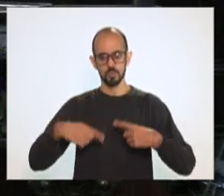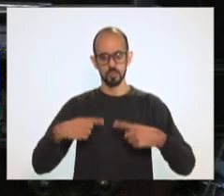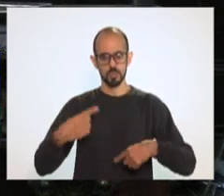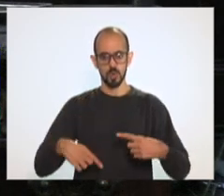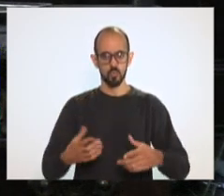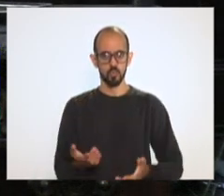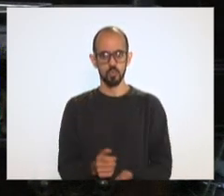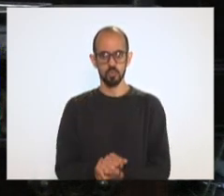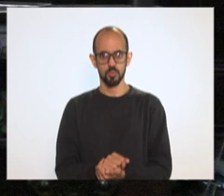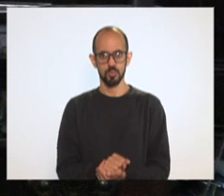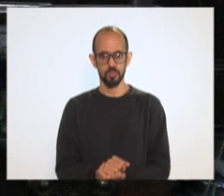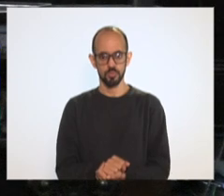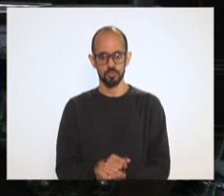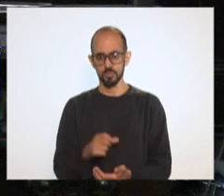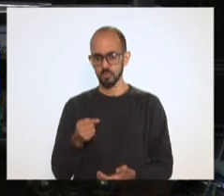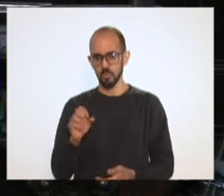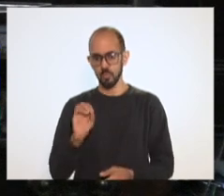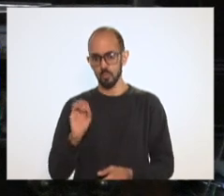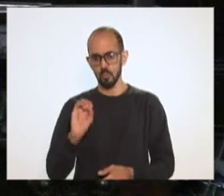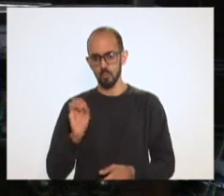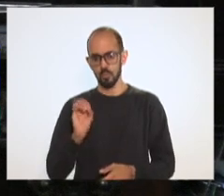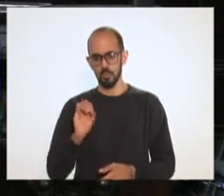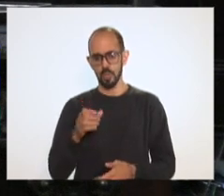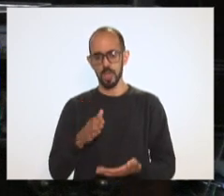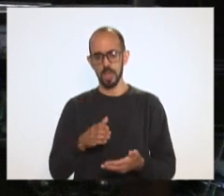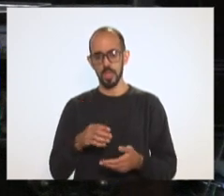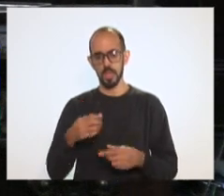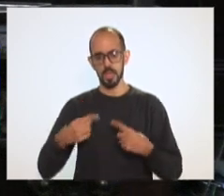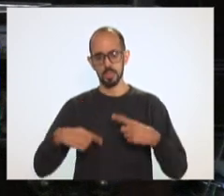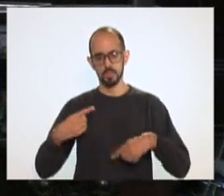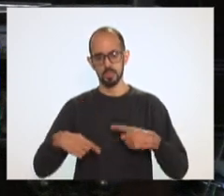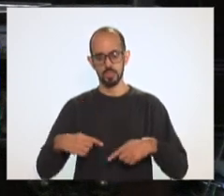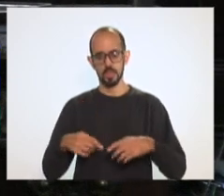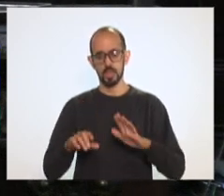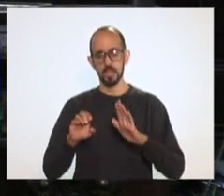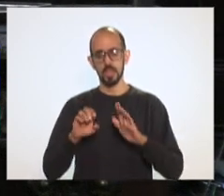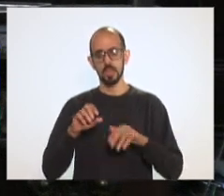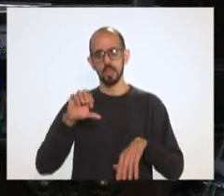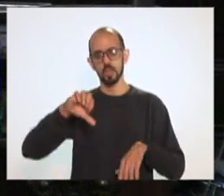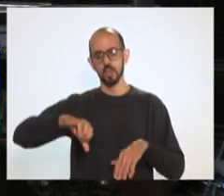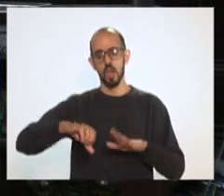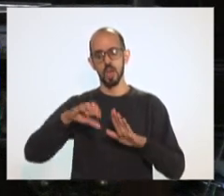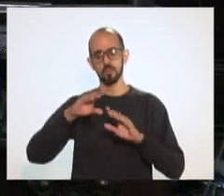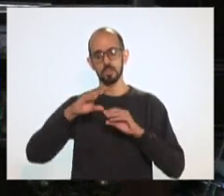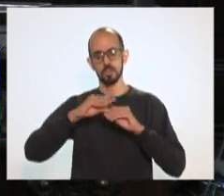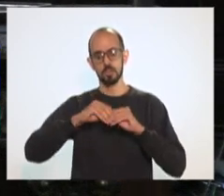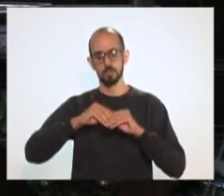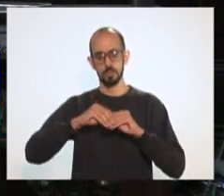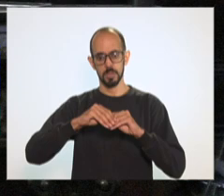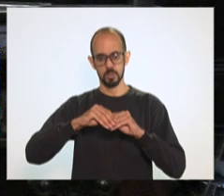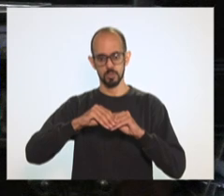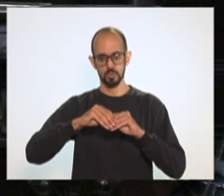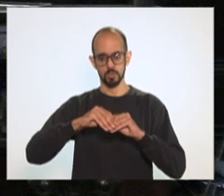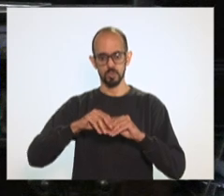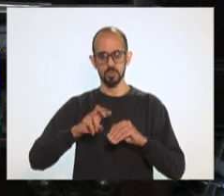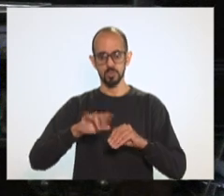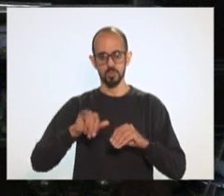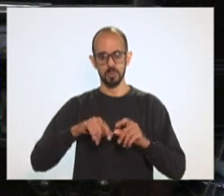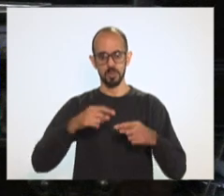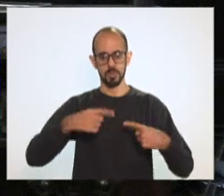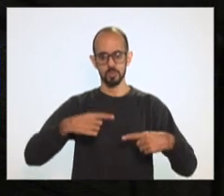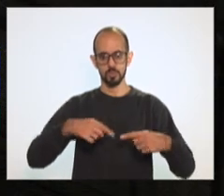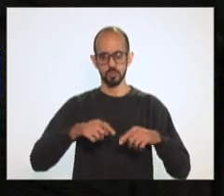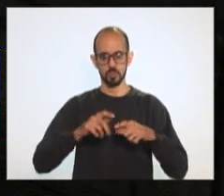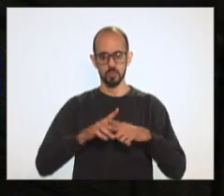discutir de orçamento a presidente de proposta recebeu nove emendas e retorna às comissões pela ordem deputado Valdeque